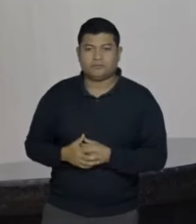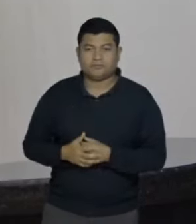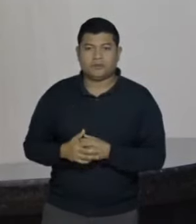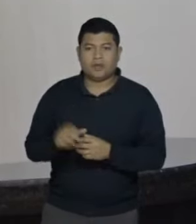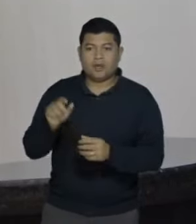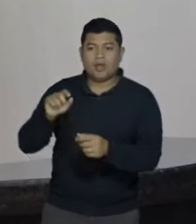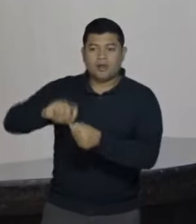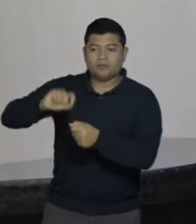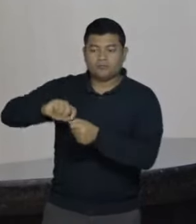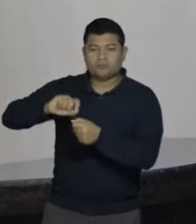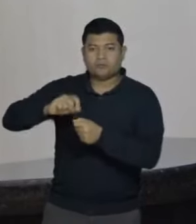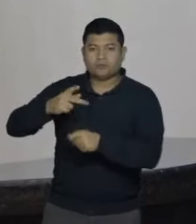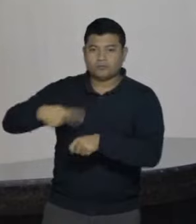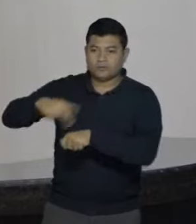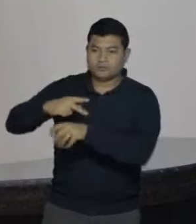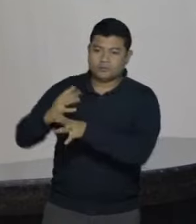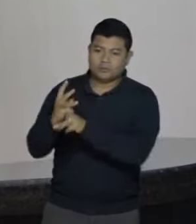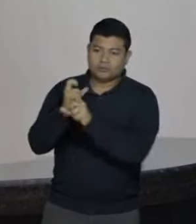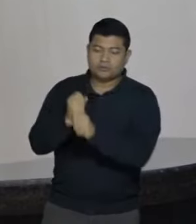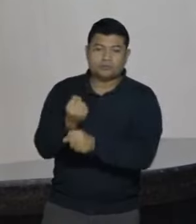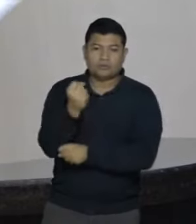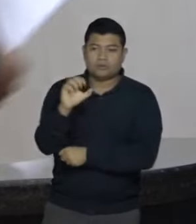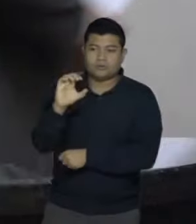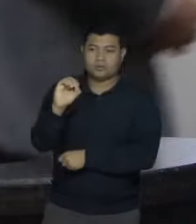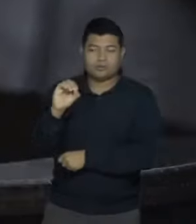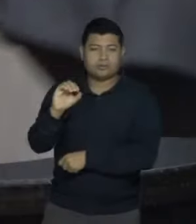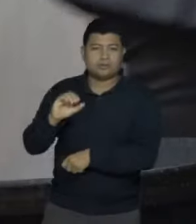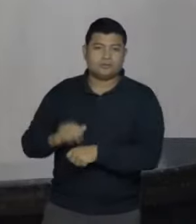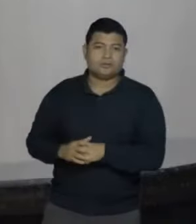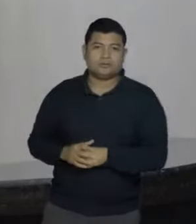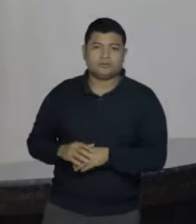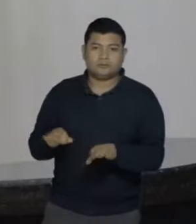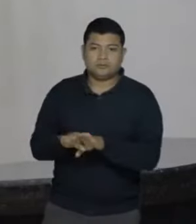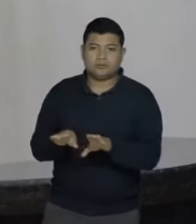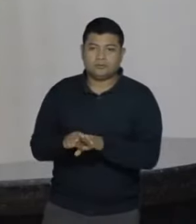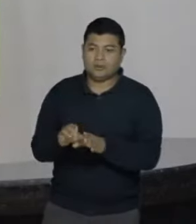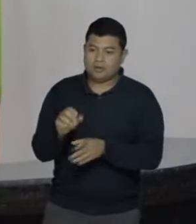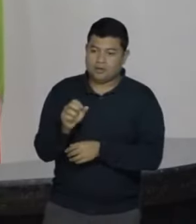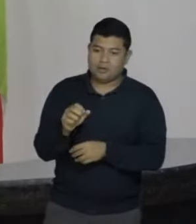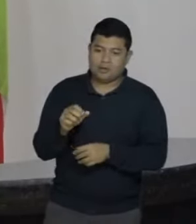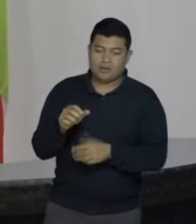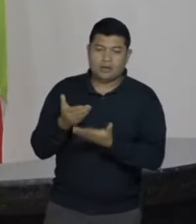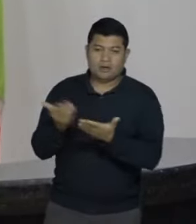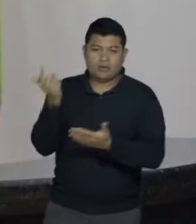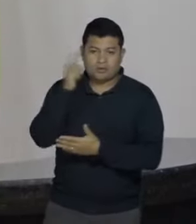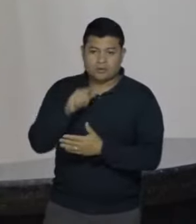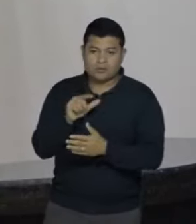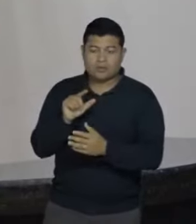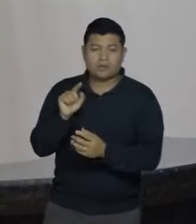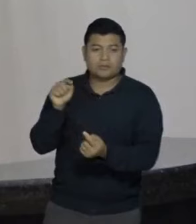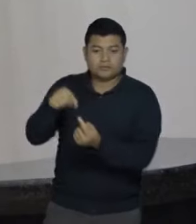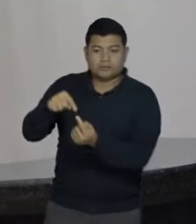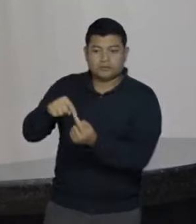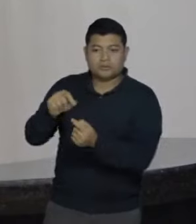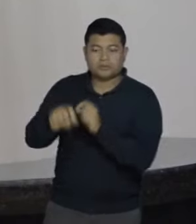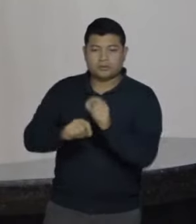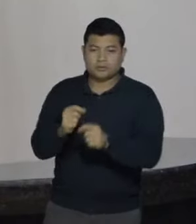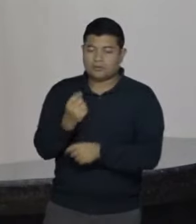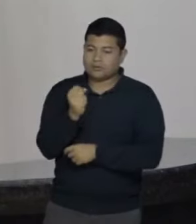abrange mais de 85% da população mundial segundo este